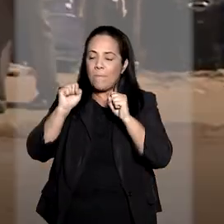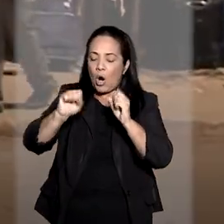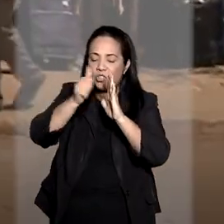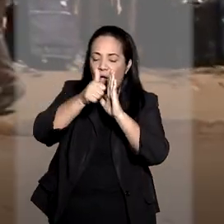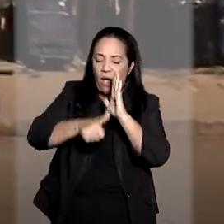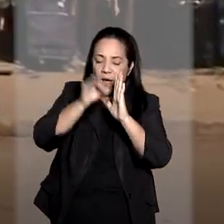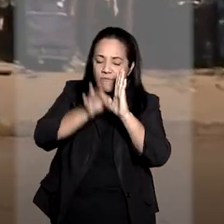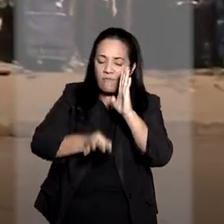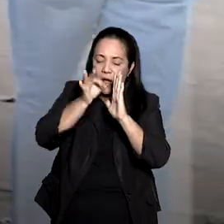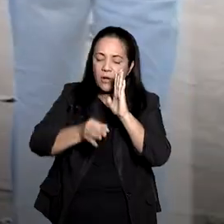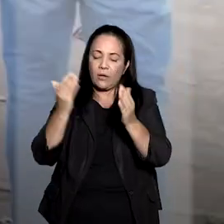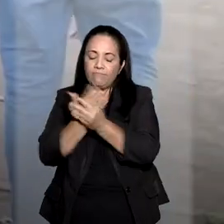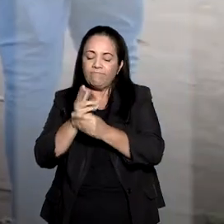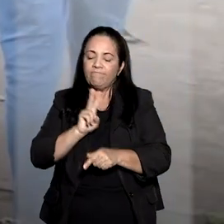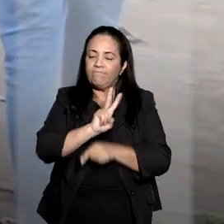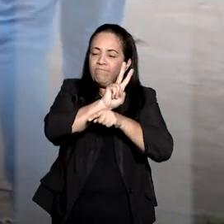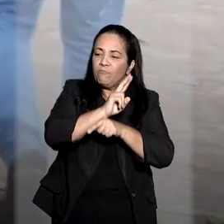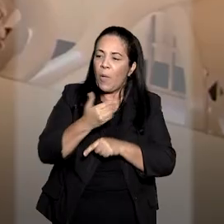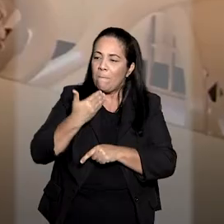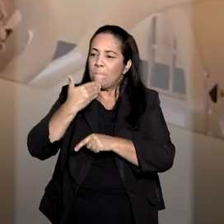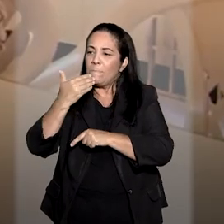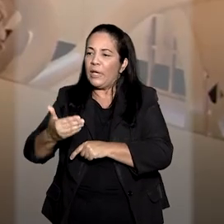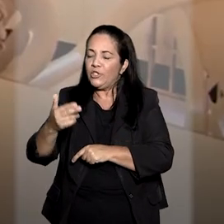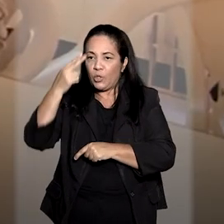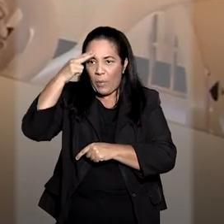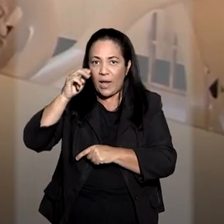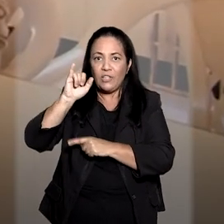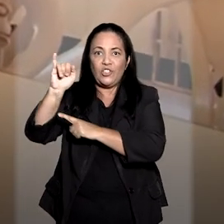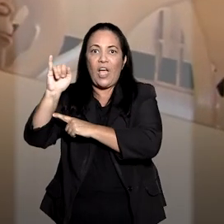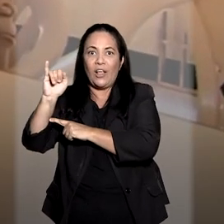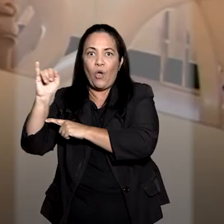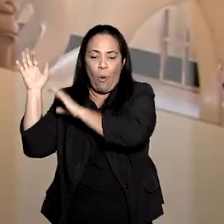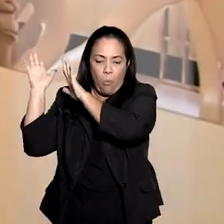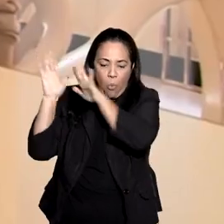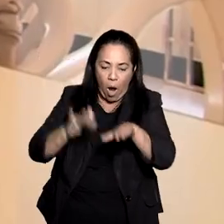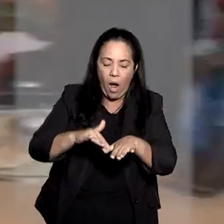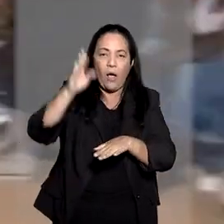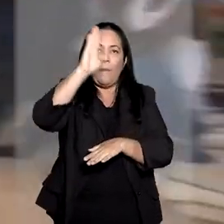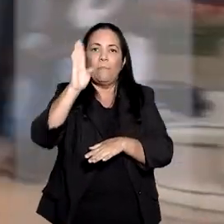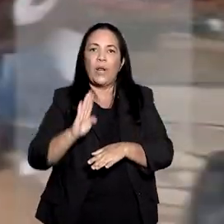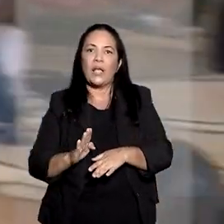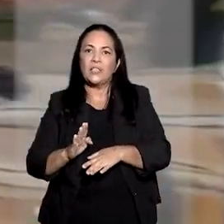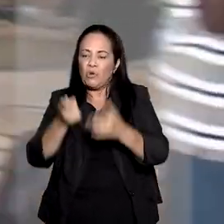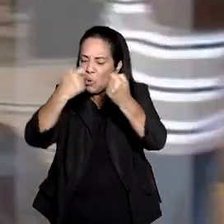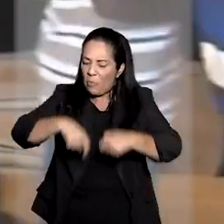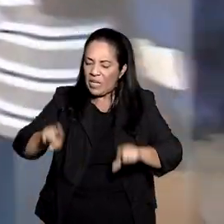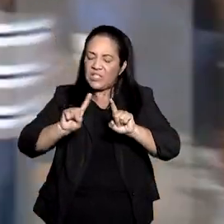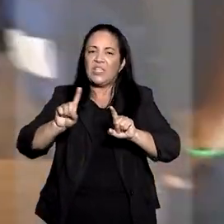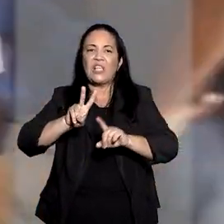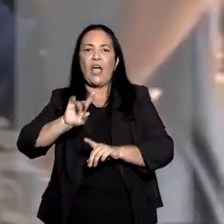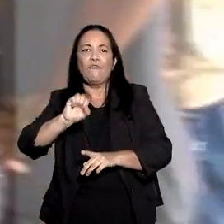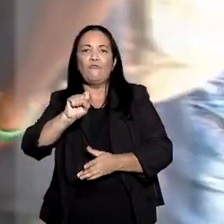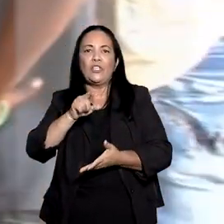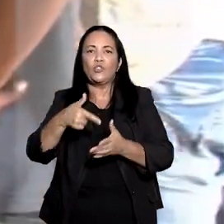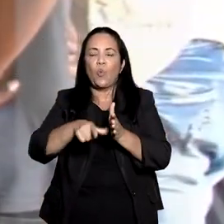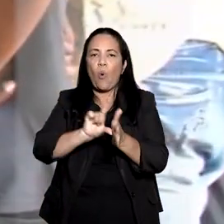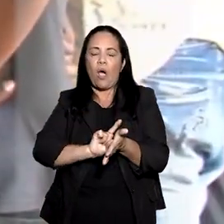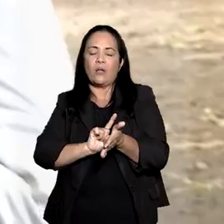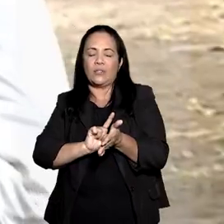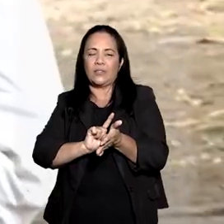voltem a apreciar os pedidos de liminar para autorização de ingresso de haitianos do Brasil sem a necessidade de visto prévio